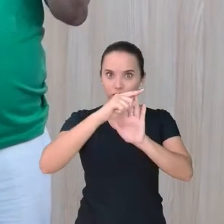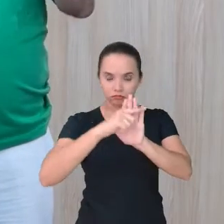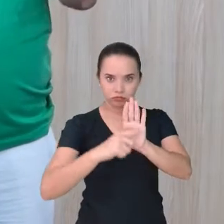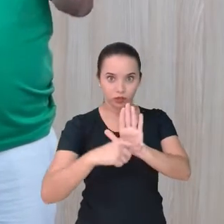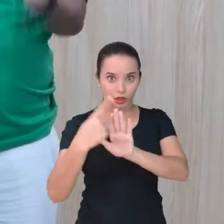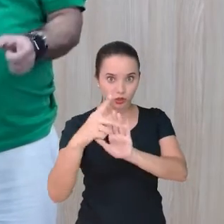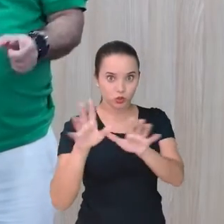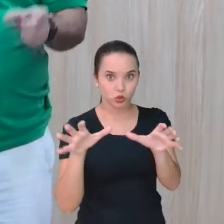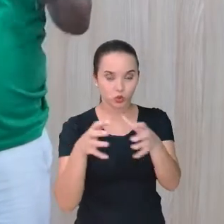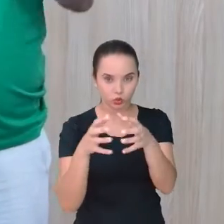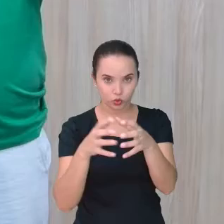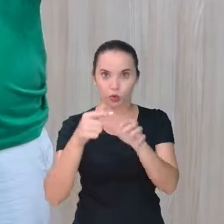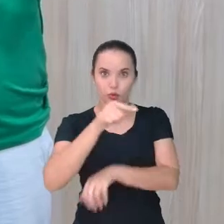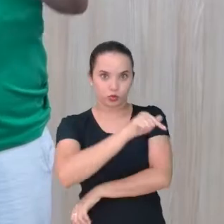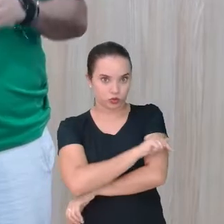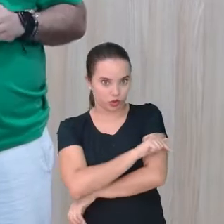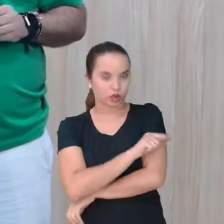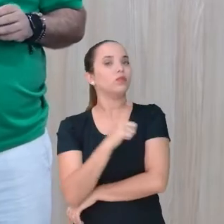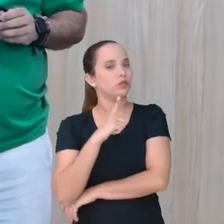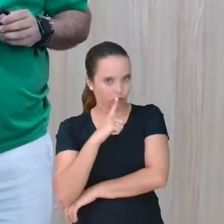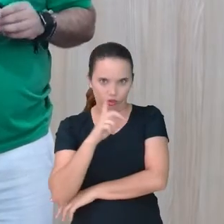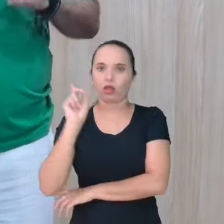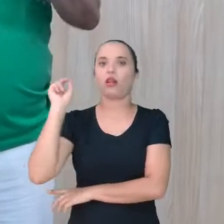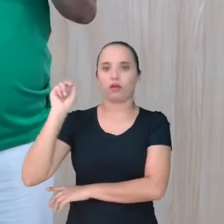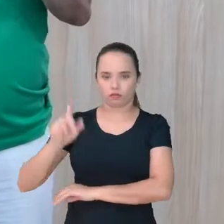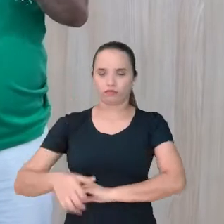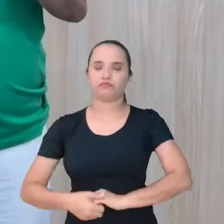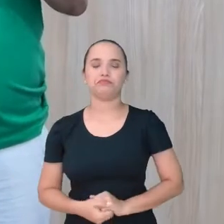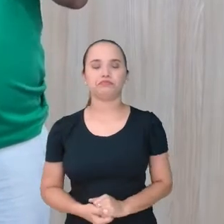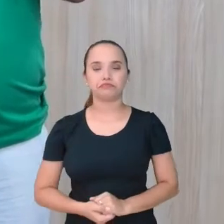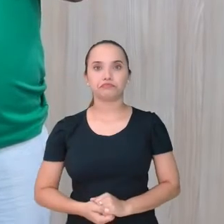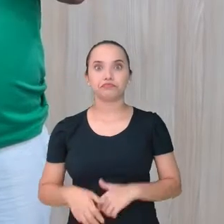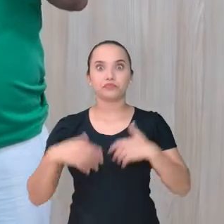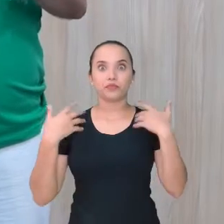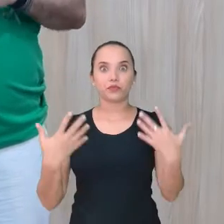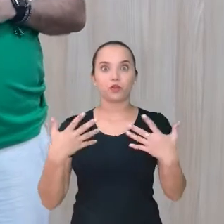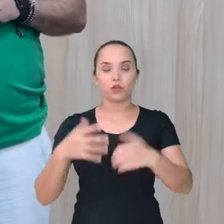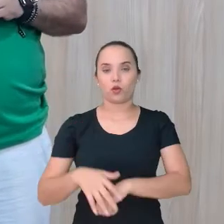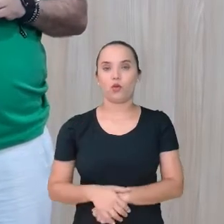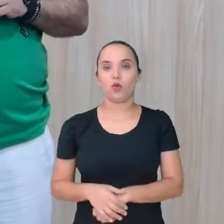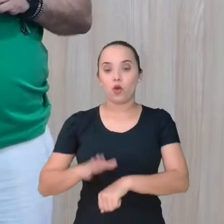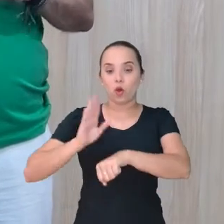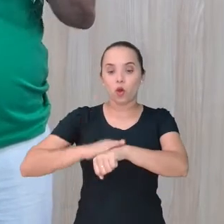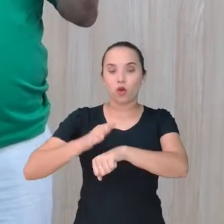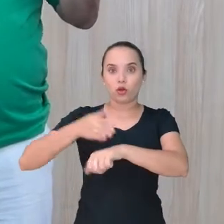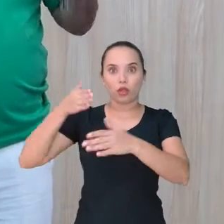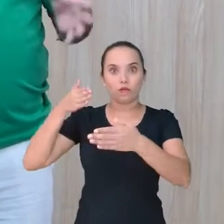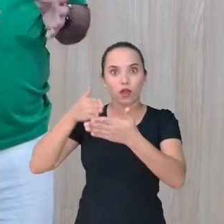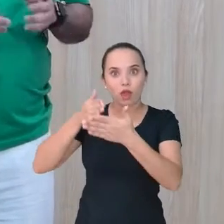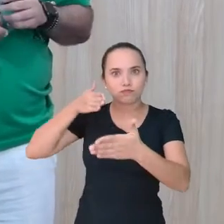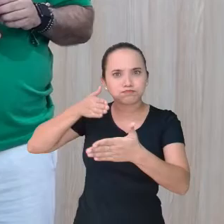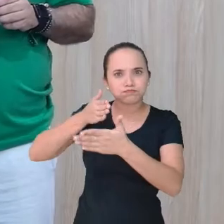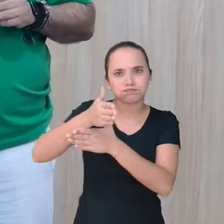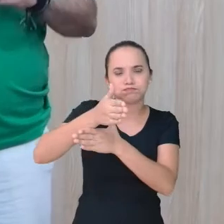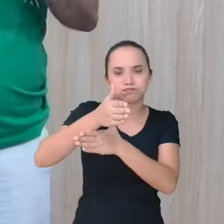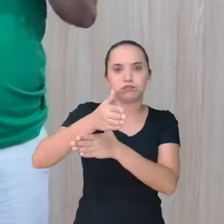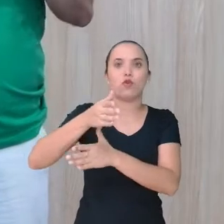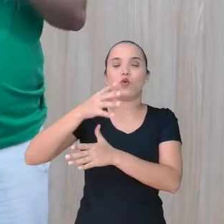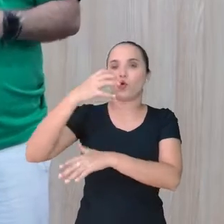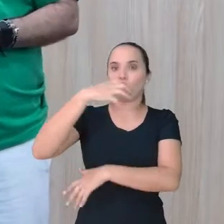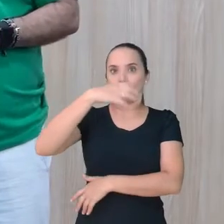do 7º ano, você vai ter essa aula lá. Então, com a invasão, né, do Império Romano